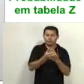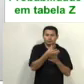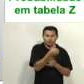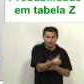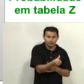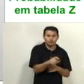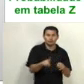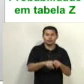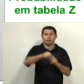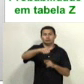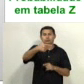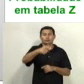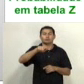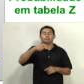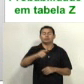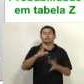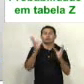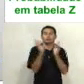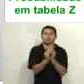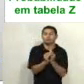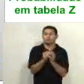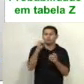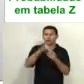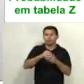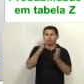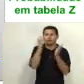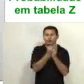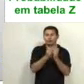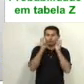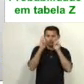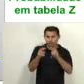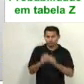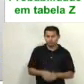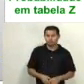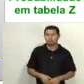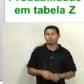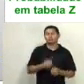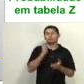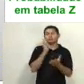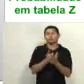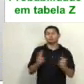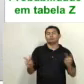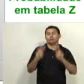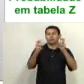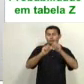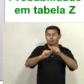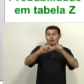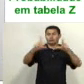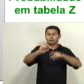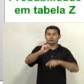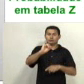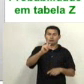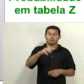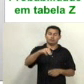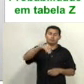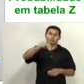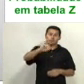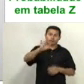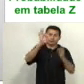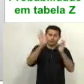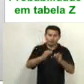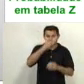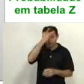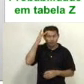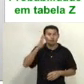e 12.000, que se resume a essa área que está demarcada aqui, tá? Com os mesmos valores, lógico, de sigma e de mi, tá, pessoal?